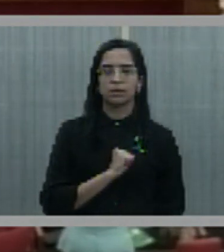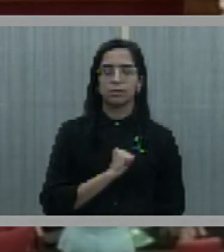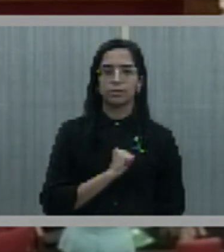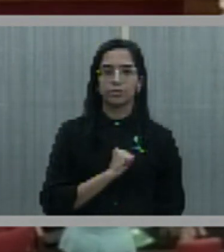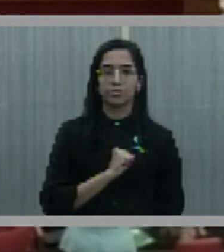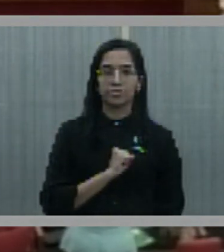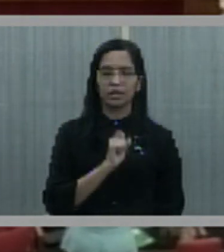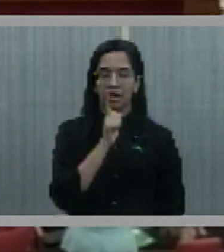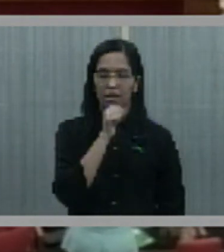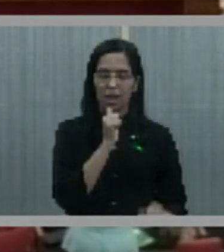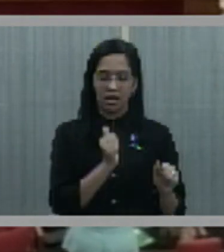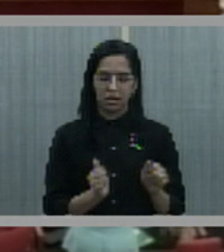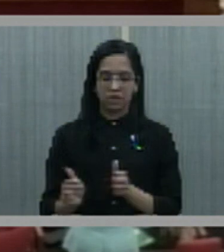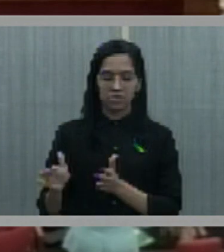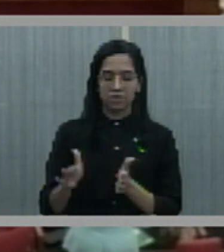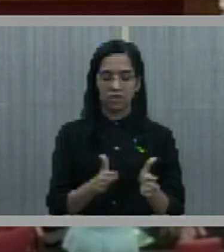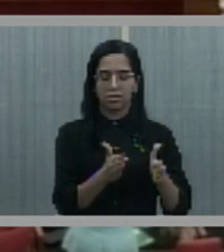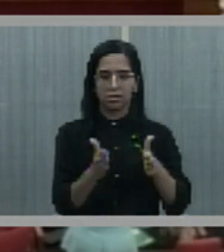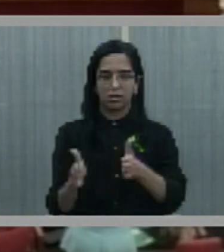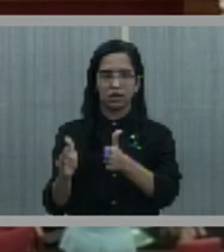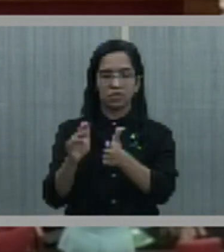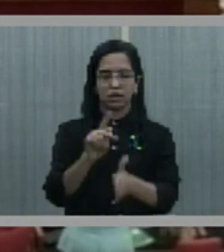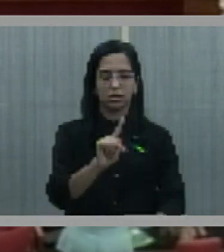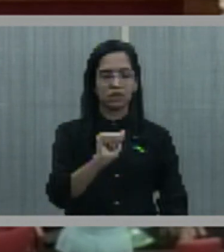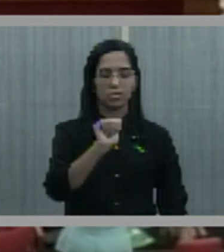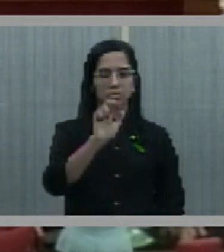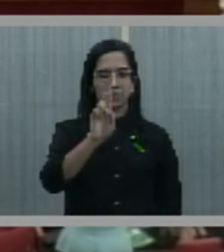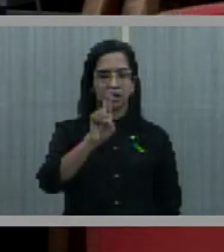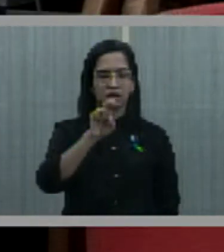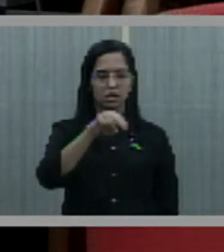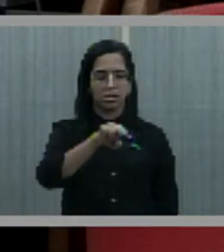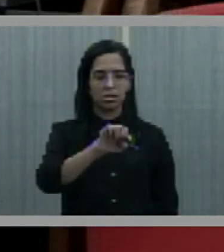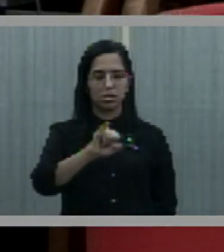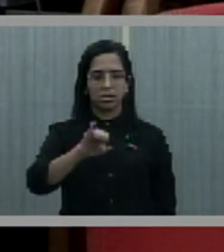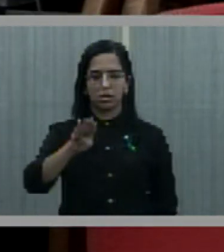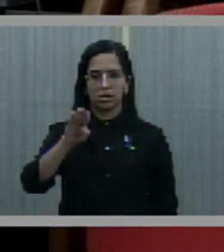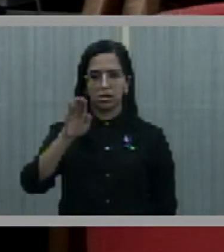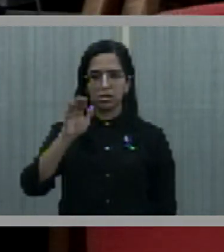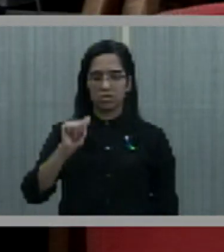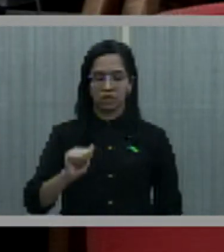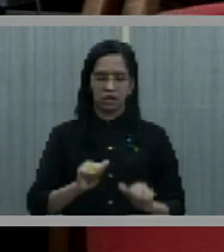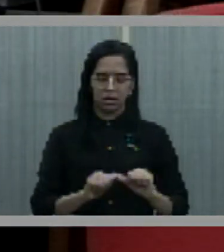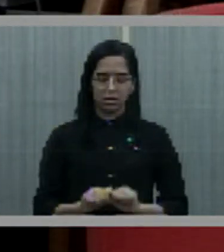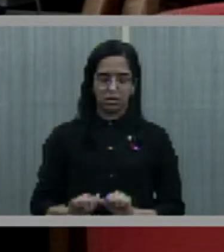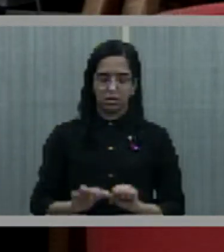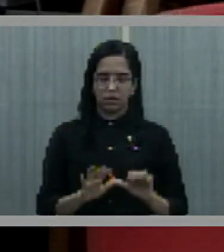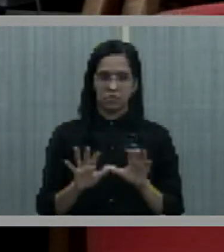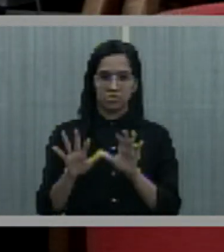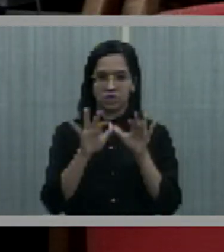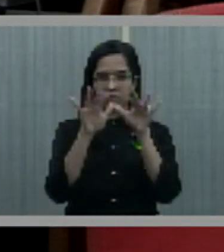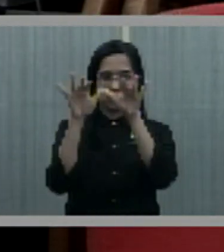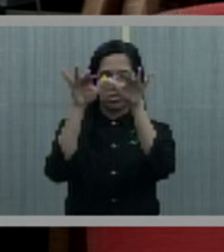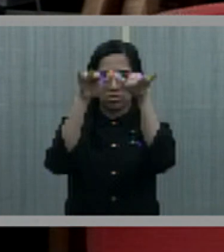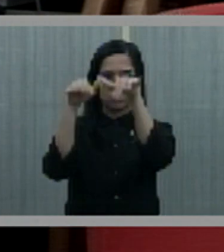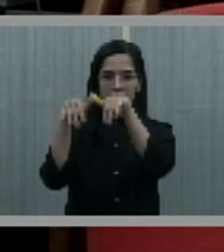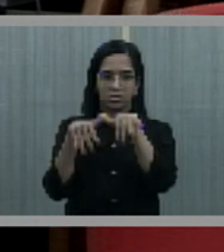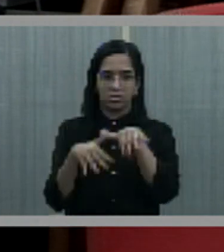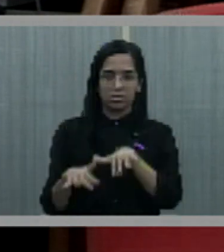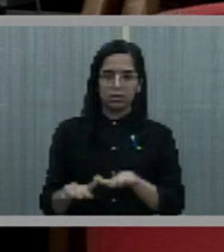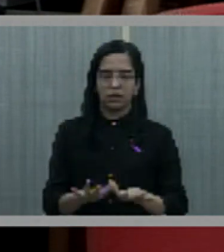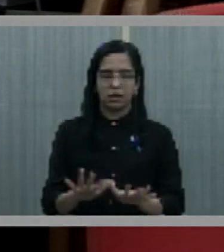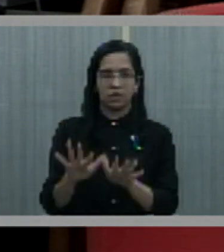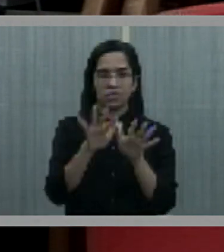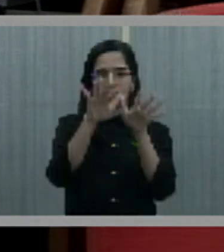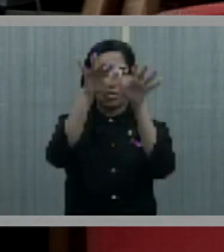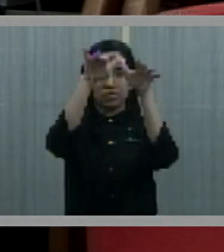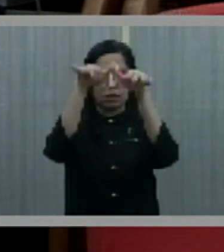amor. As águas do Parnaíba, rio abaixo,